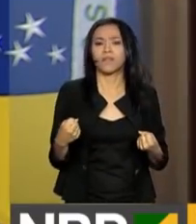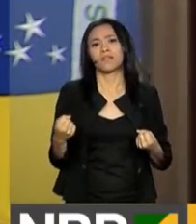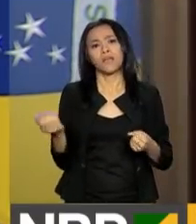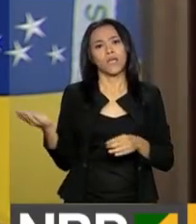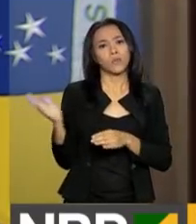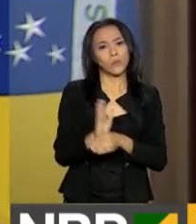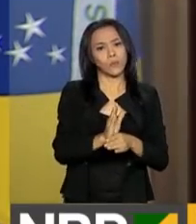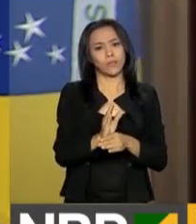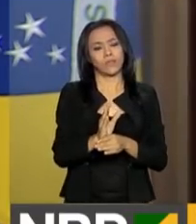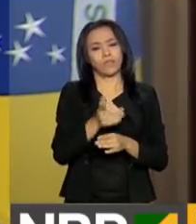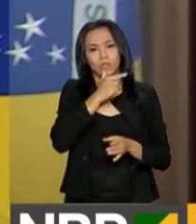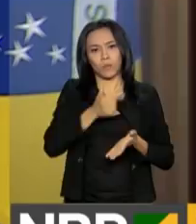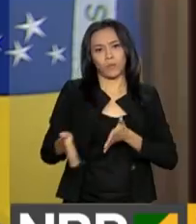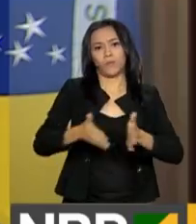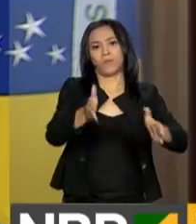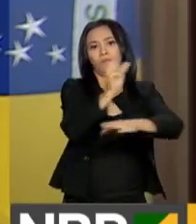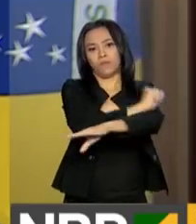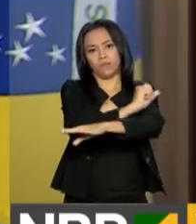são francisco